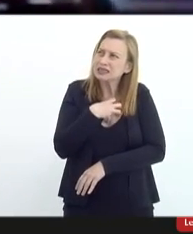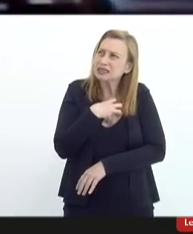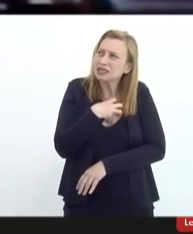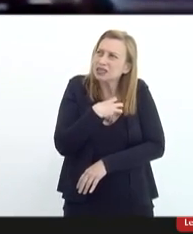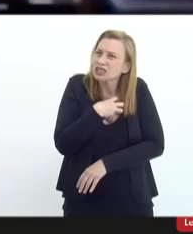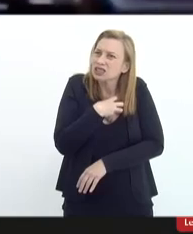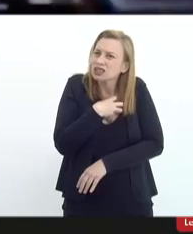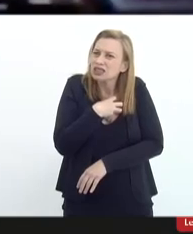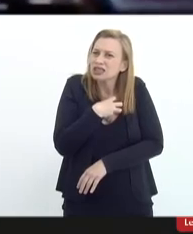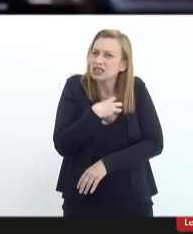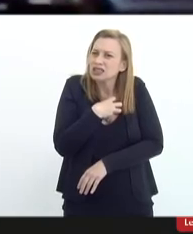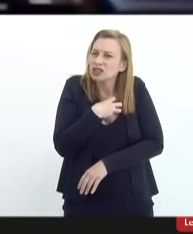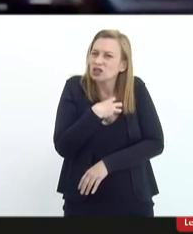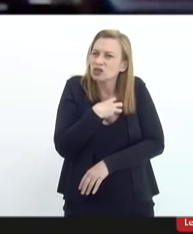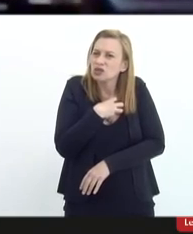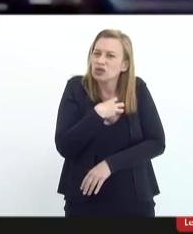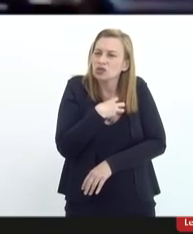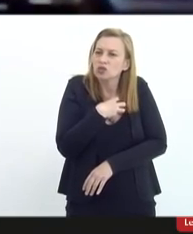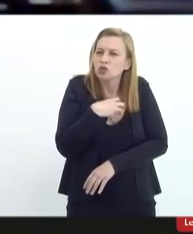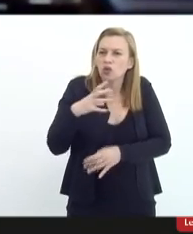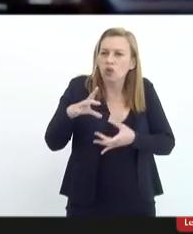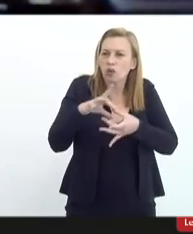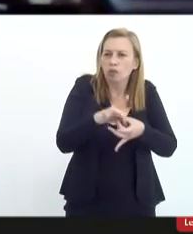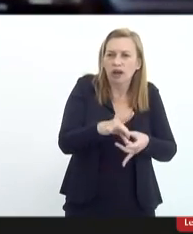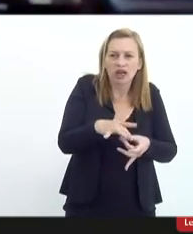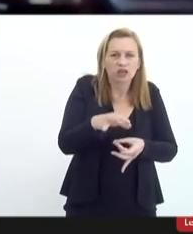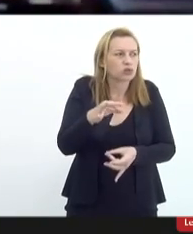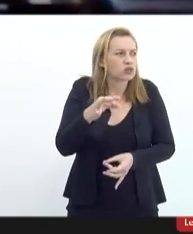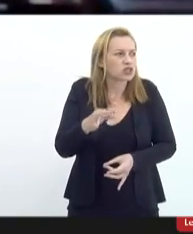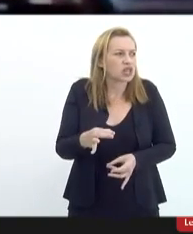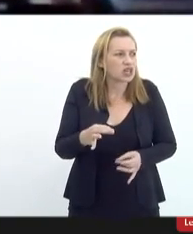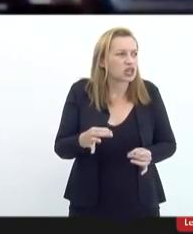algo absolutamente completo, finito